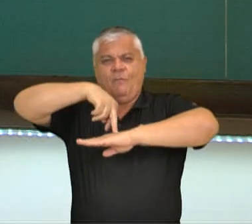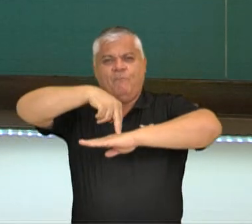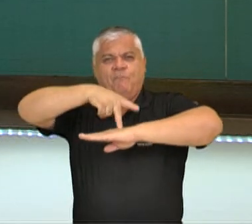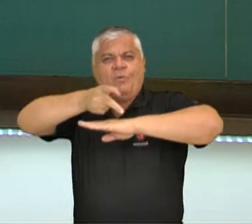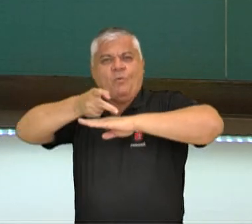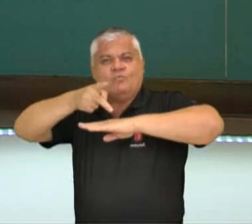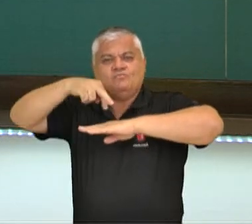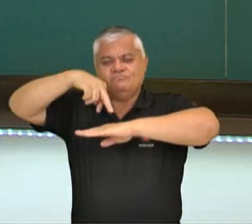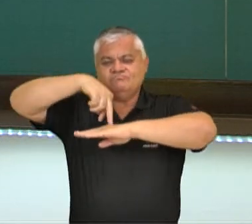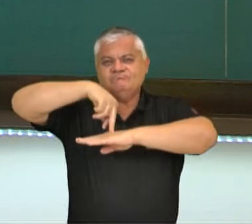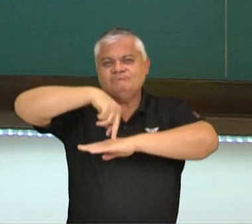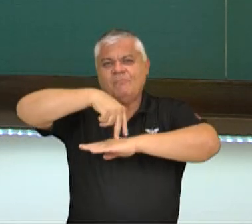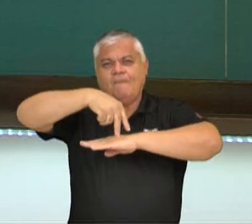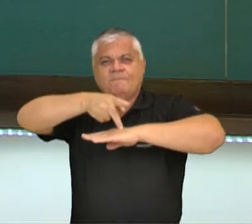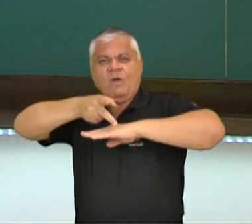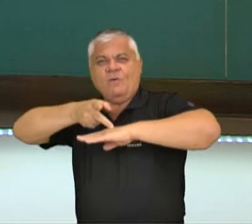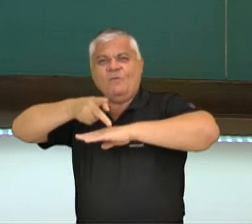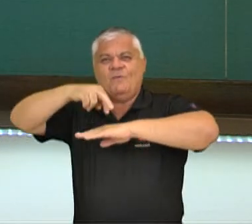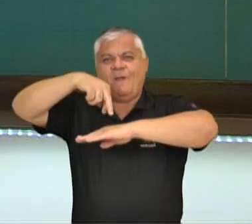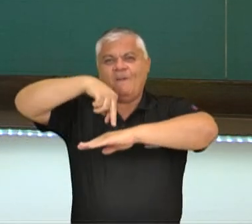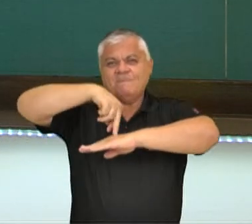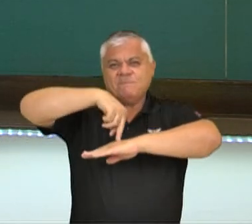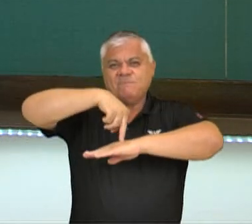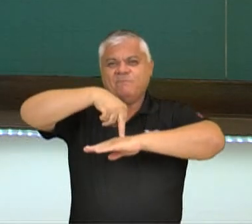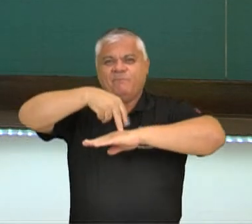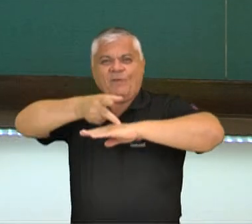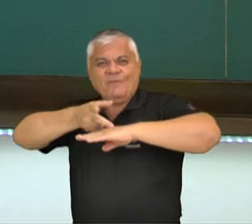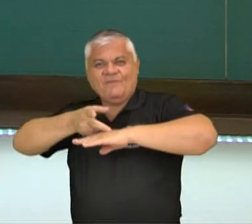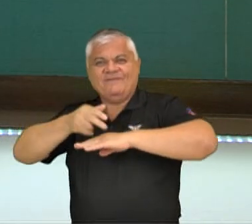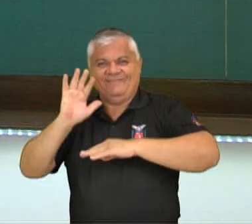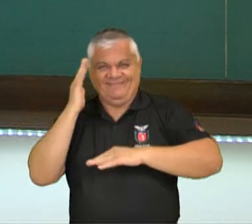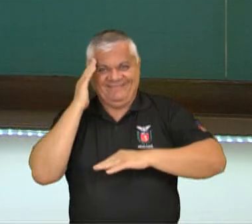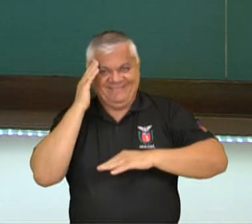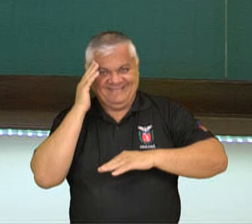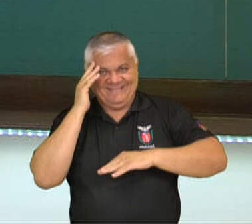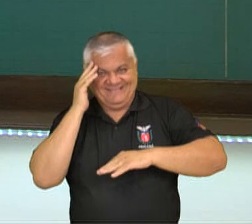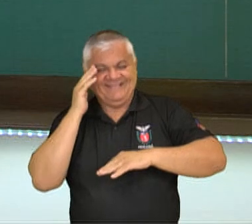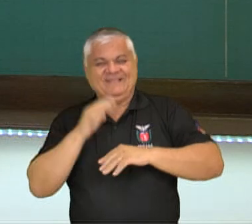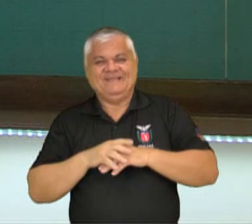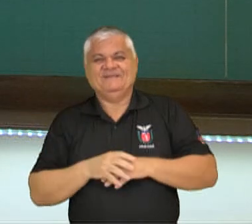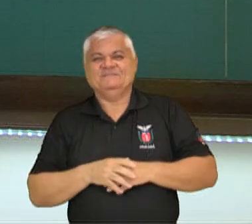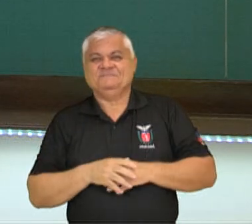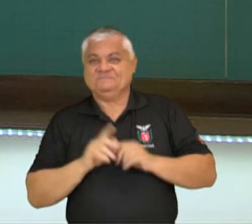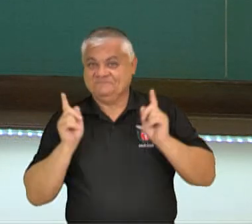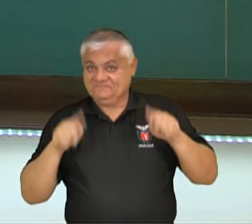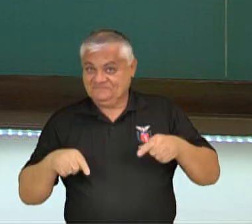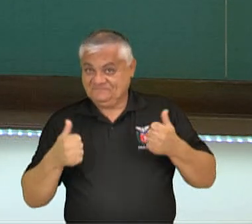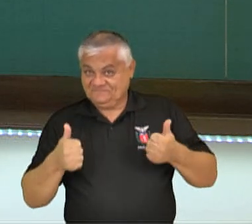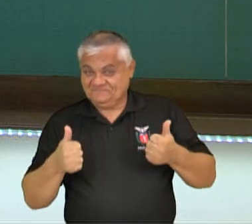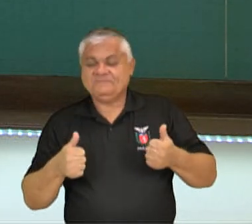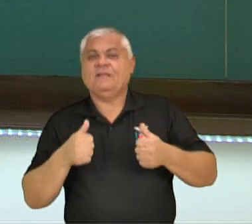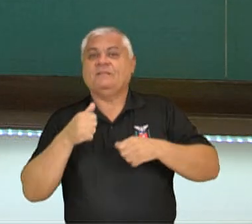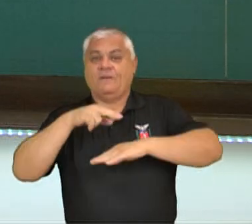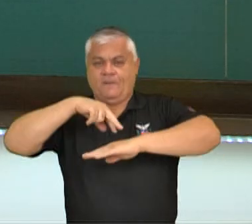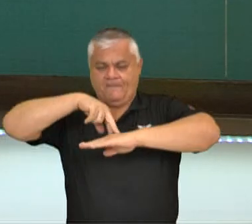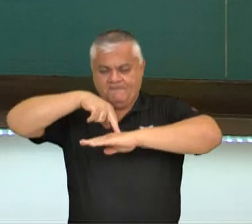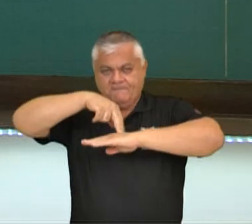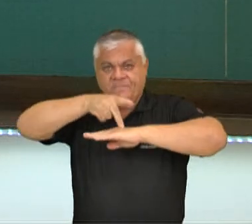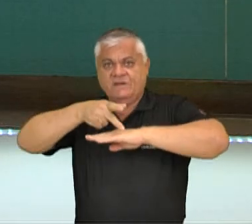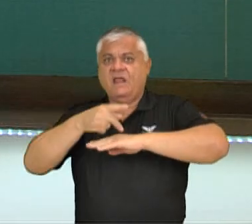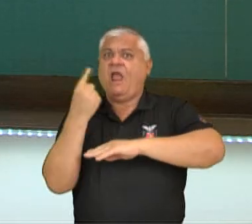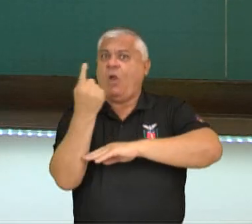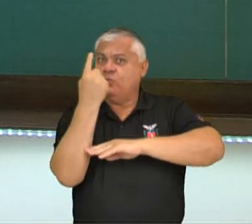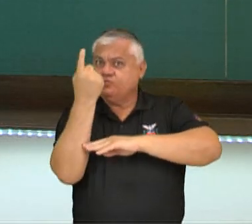capoeirista solta aquela perna que estava para o lado de trás, que estava no recuo, tá? O pé vai bem